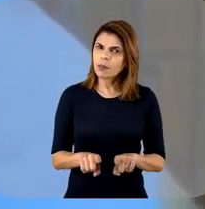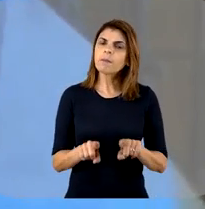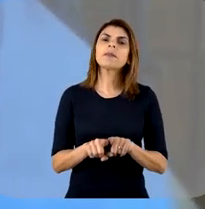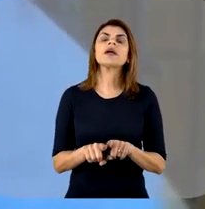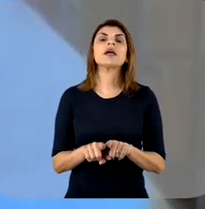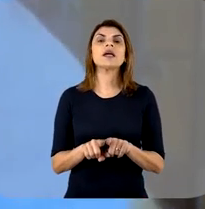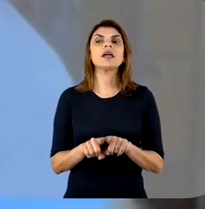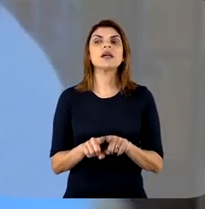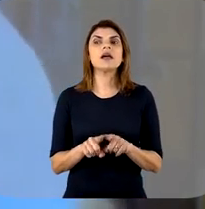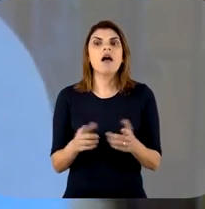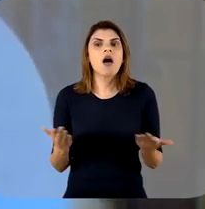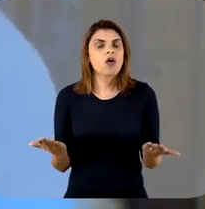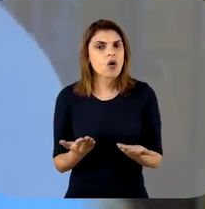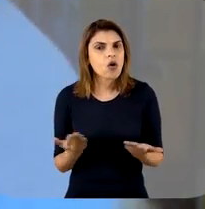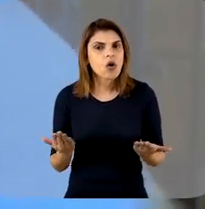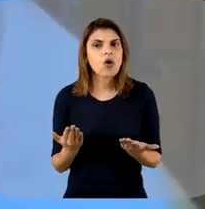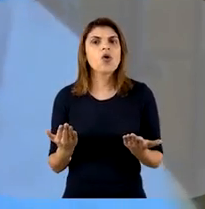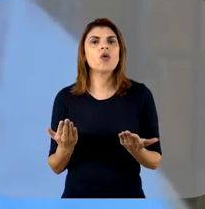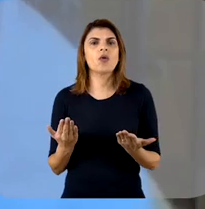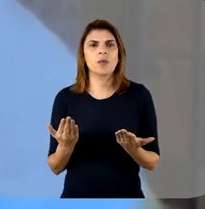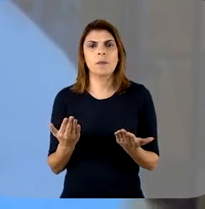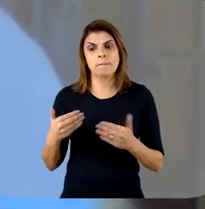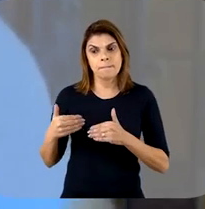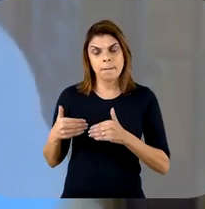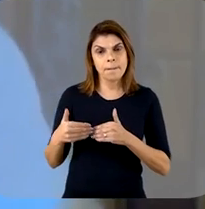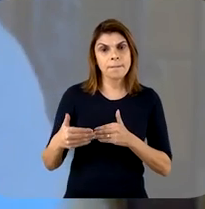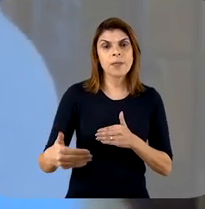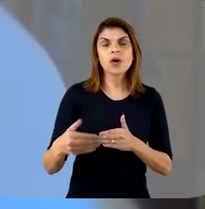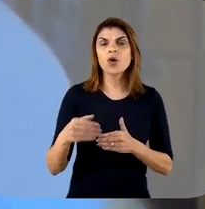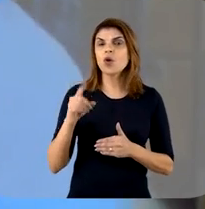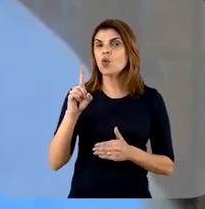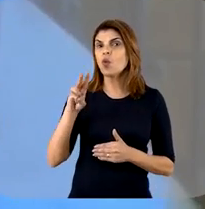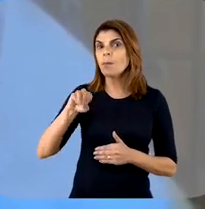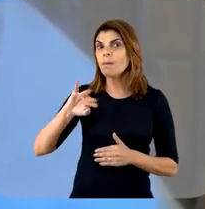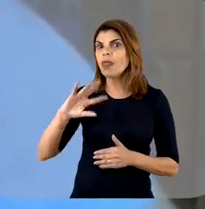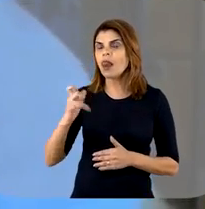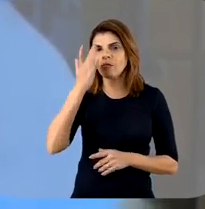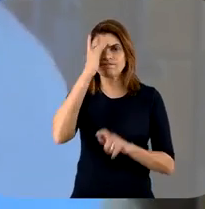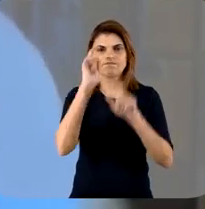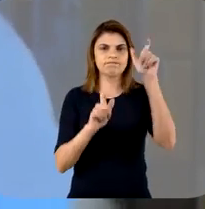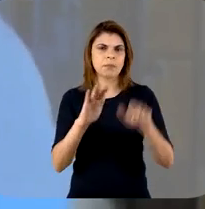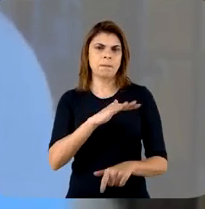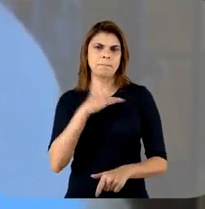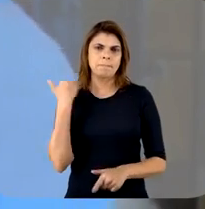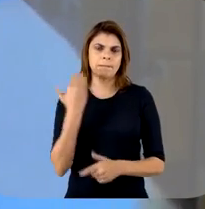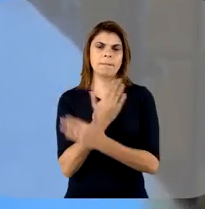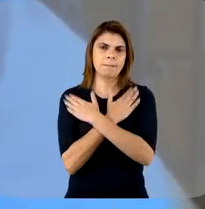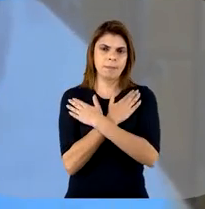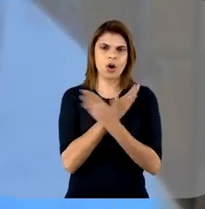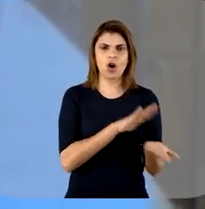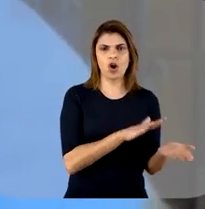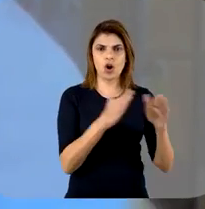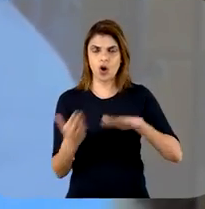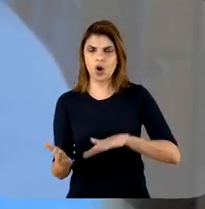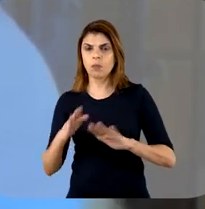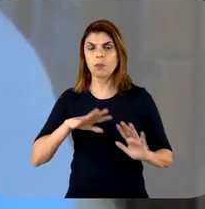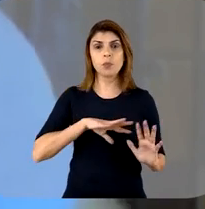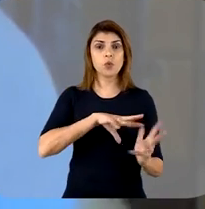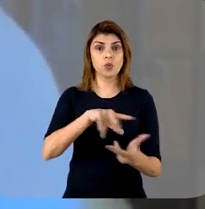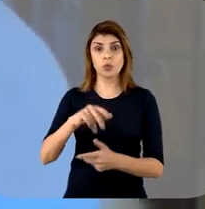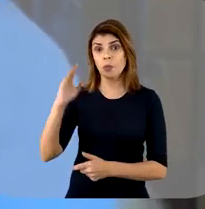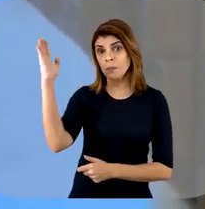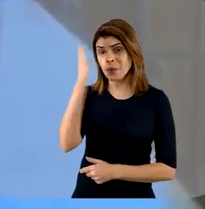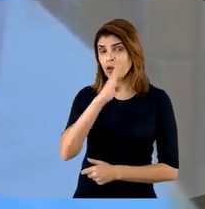a chegada, né, em termos próximo aí de 1 milhão de óbitos no mundo inteiro, né? Com alguns países, o Brasil